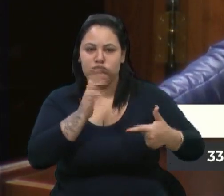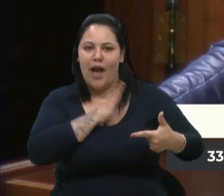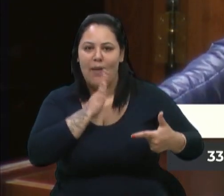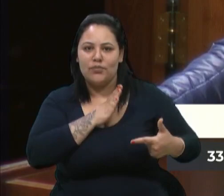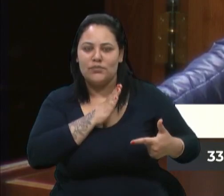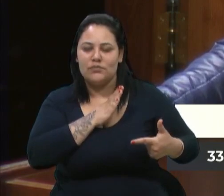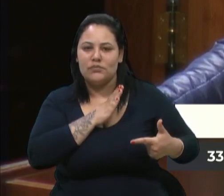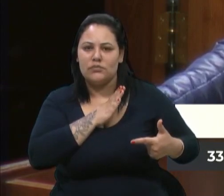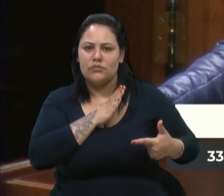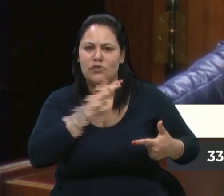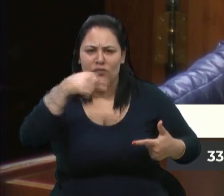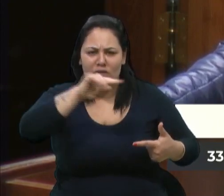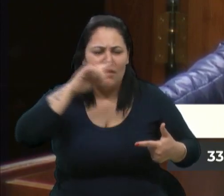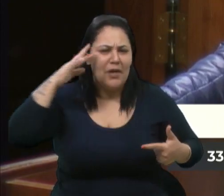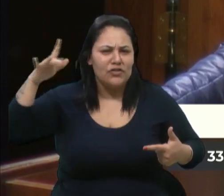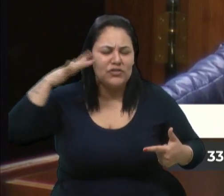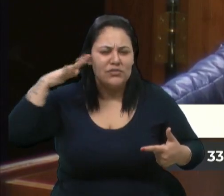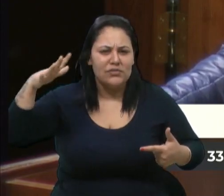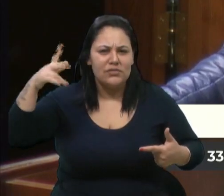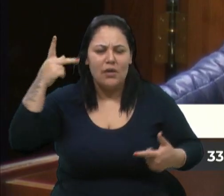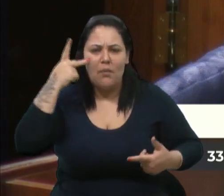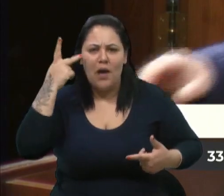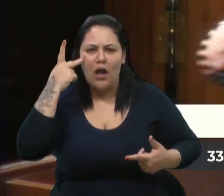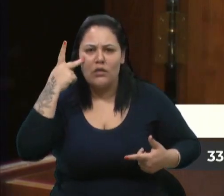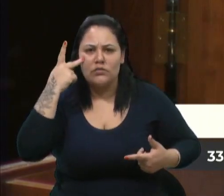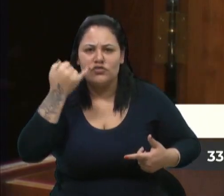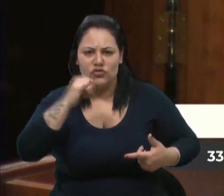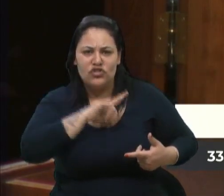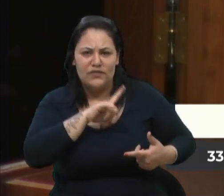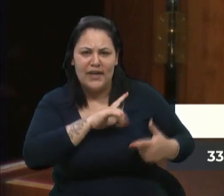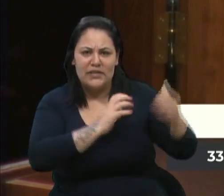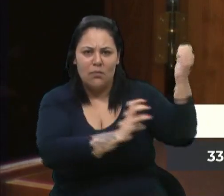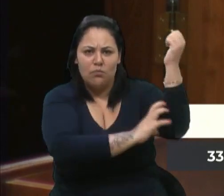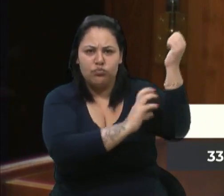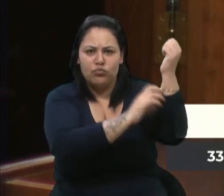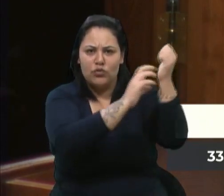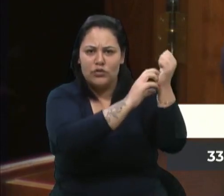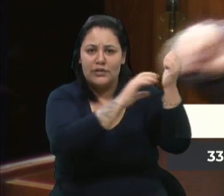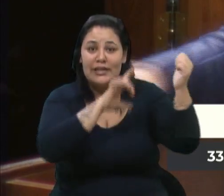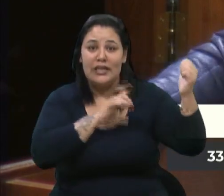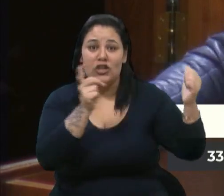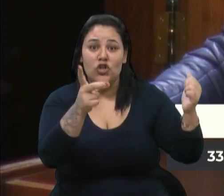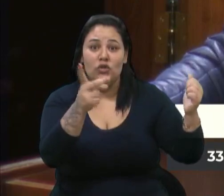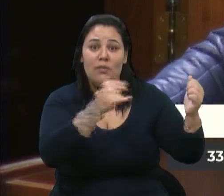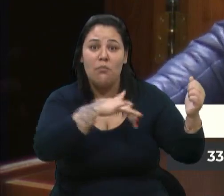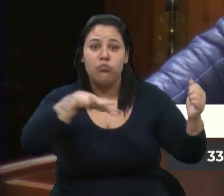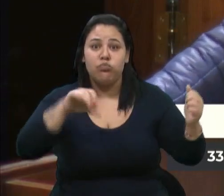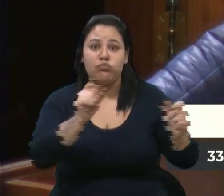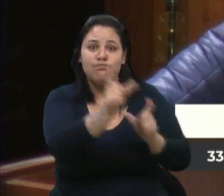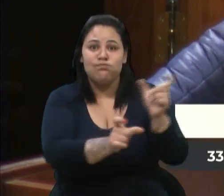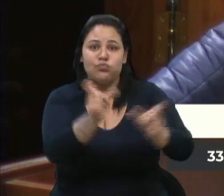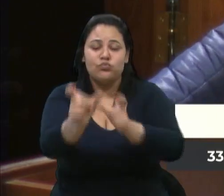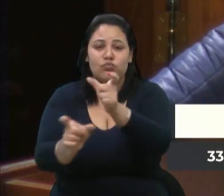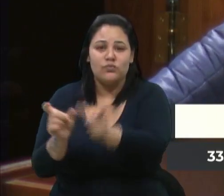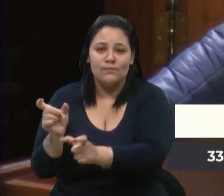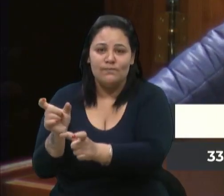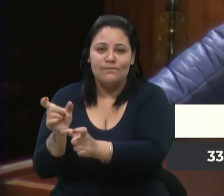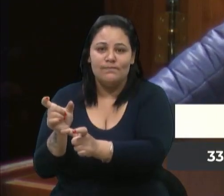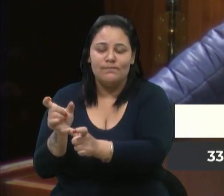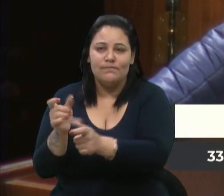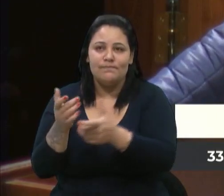Vocês imaginem se São Paulo fosse burocrática, com 12 milhões de habitantes.